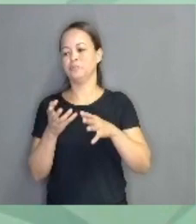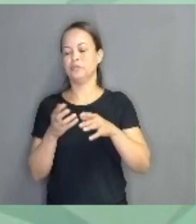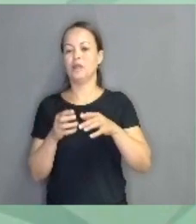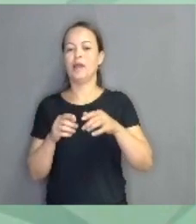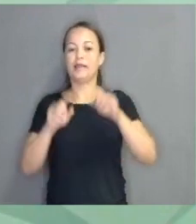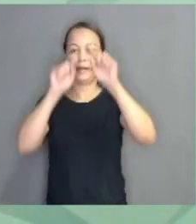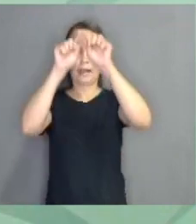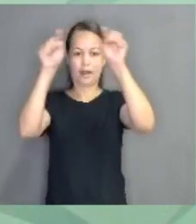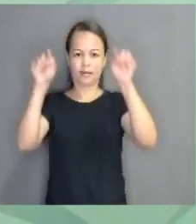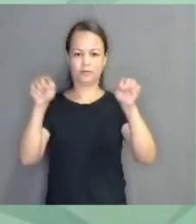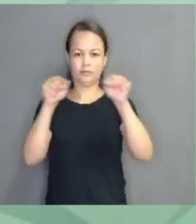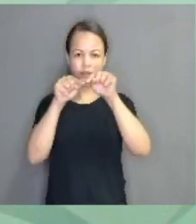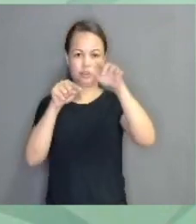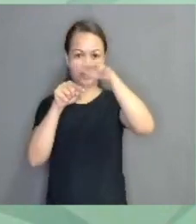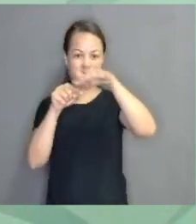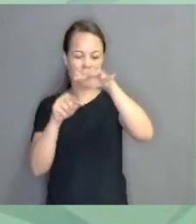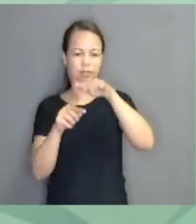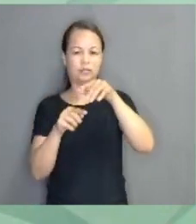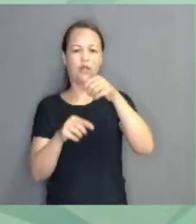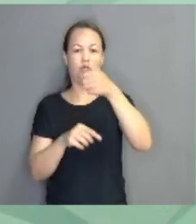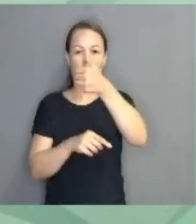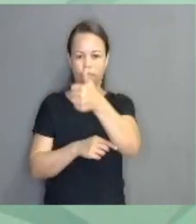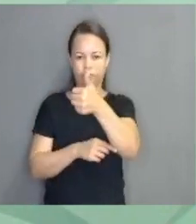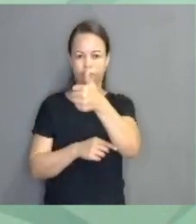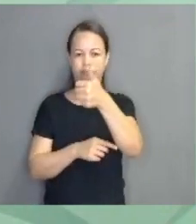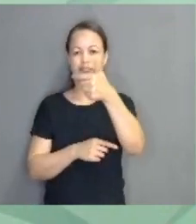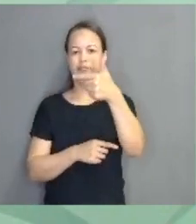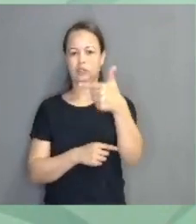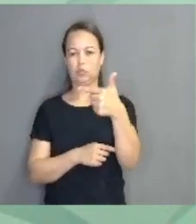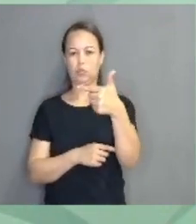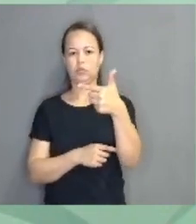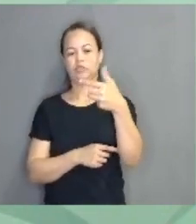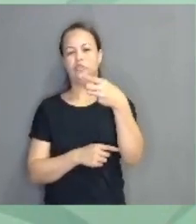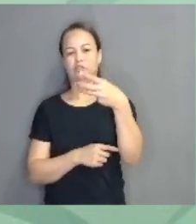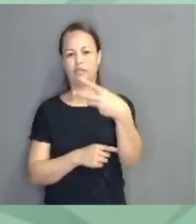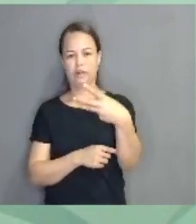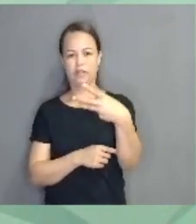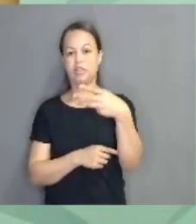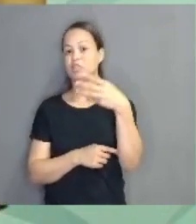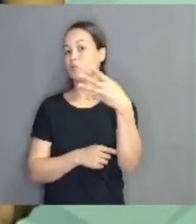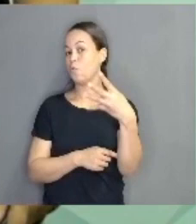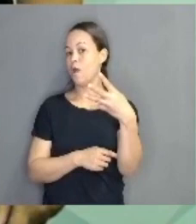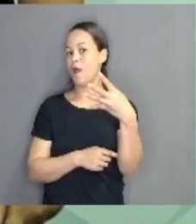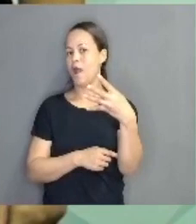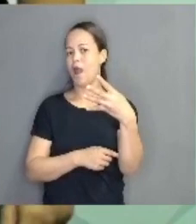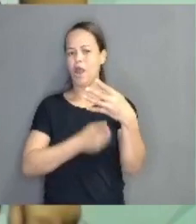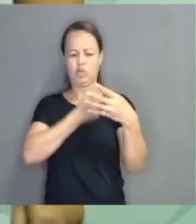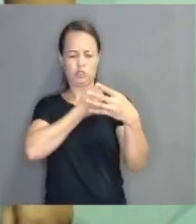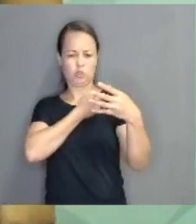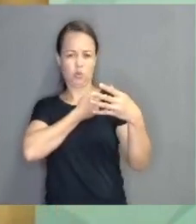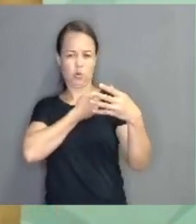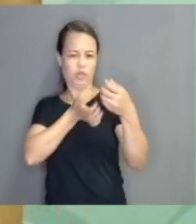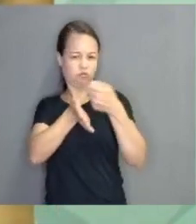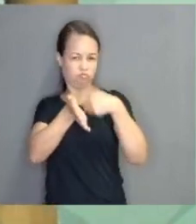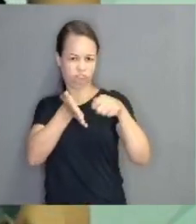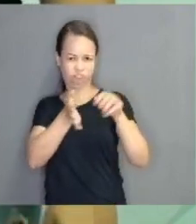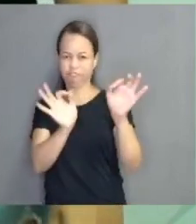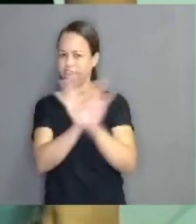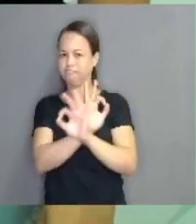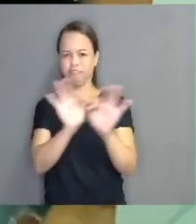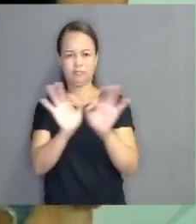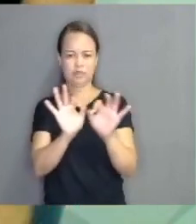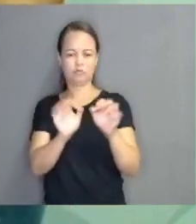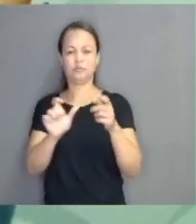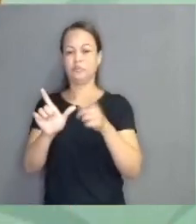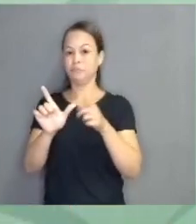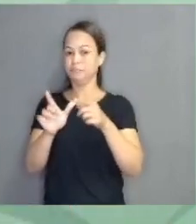número 1, o número 2, o número 3 e o número 4. Números não se escreve nome, se escreve com